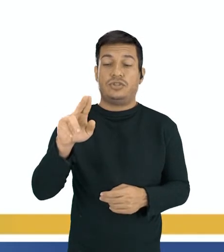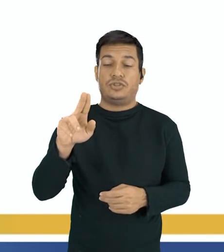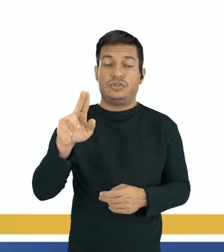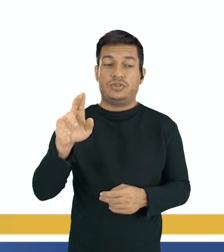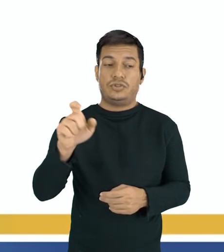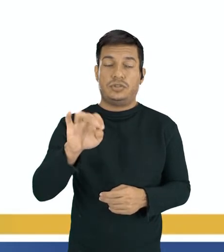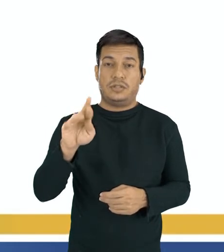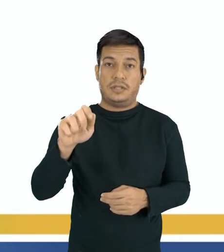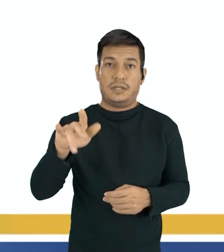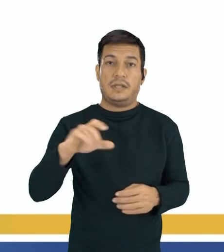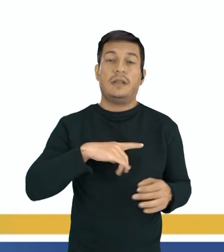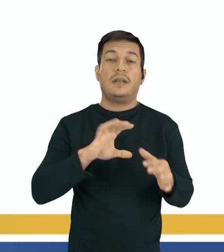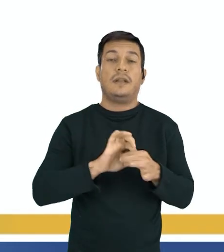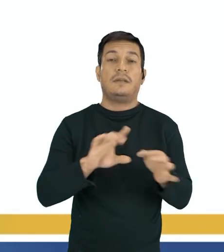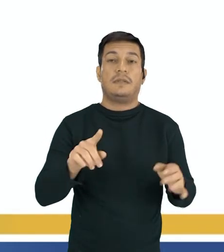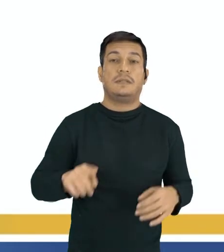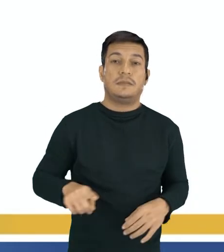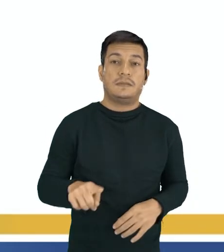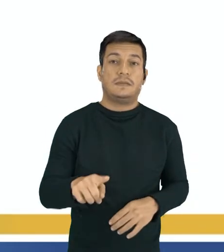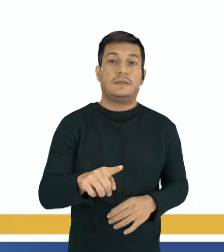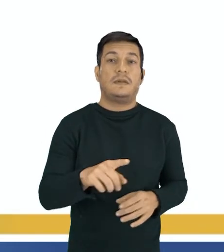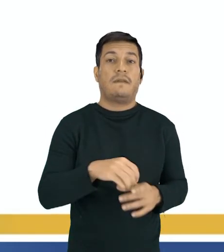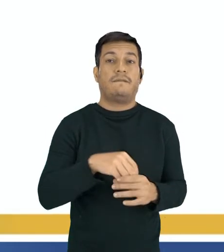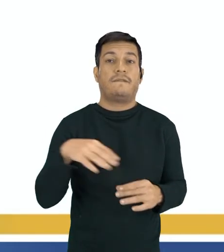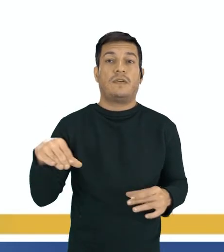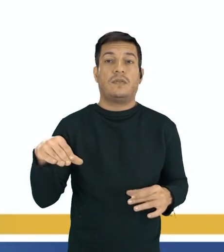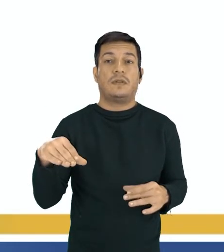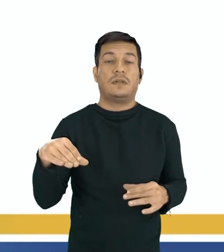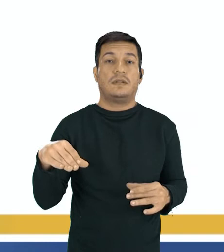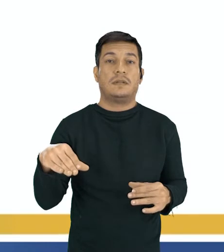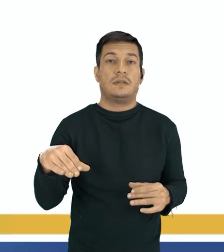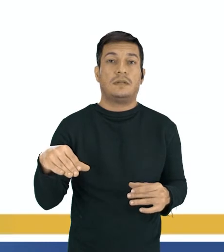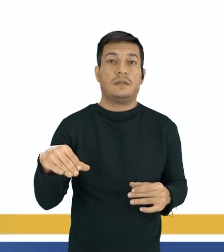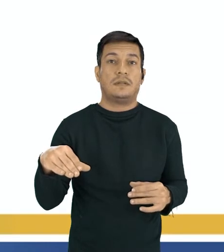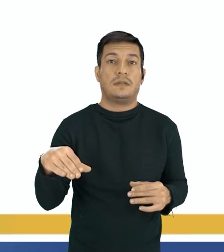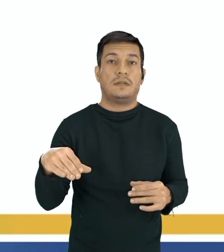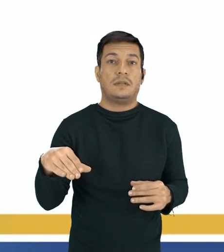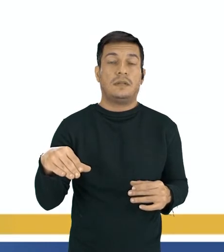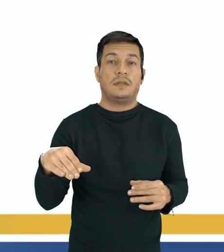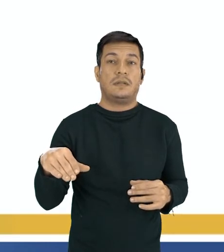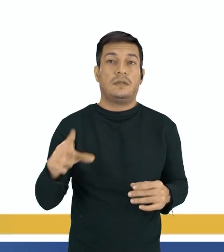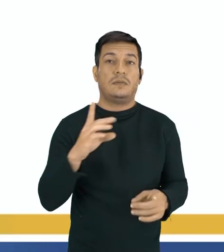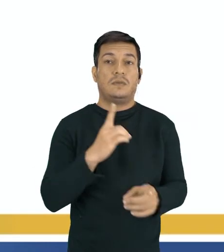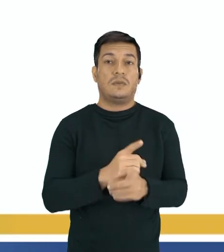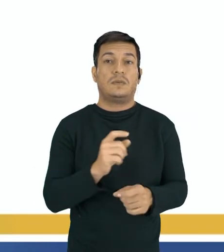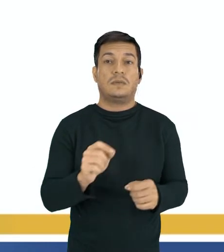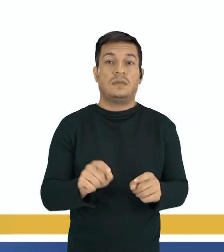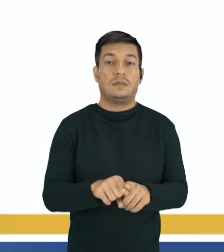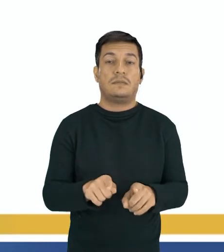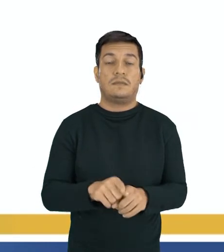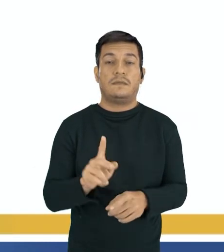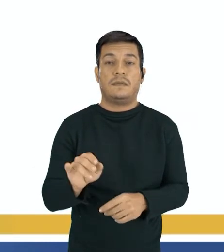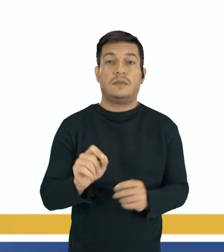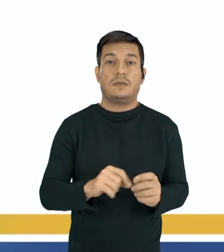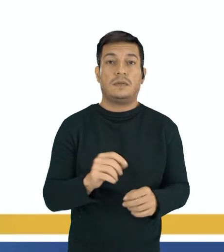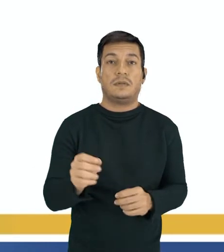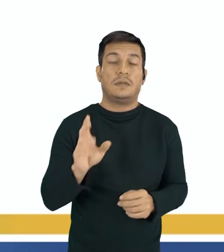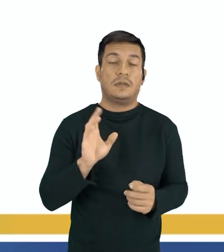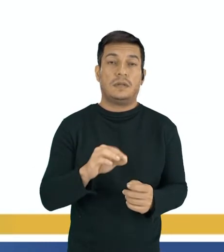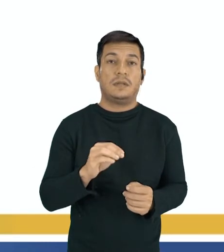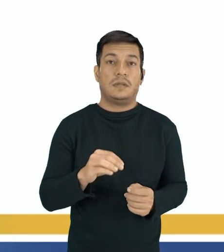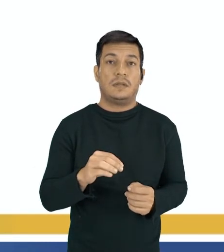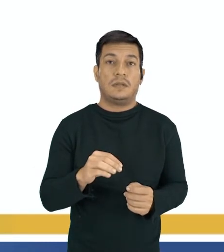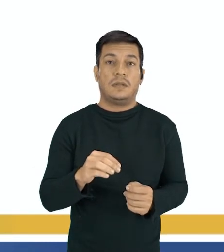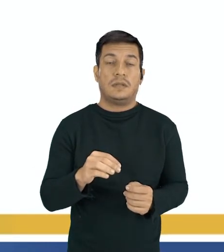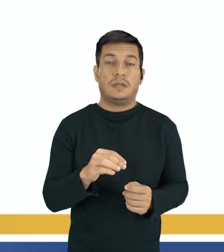vai ocorrer a liberação dos gametas fora, no ambiente, e o encontro deles vai ocorrer externamente